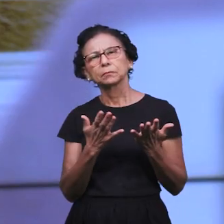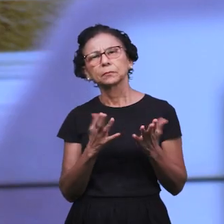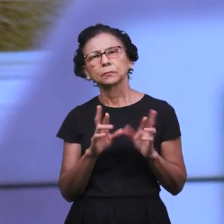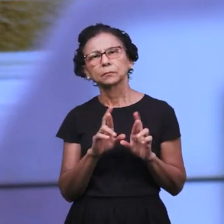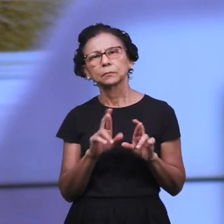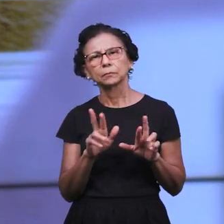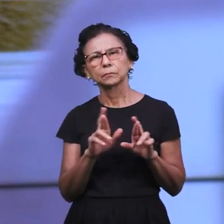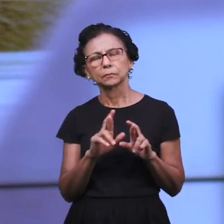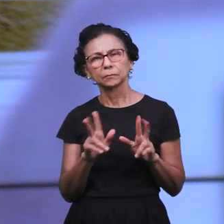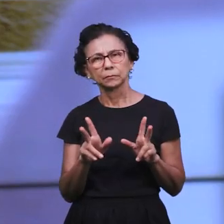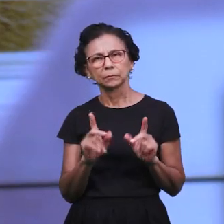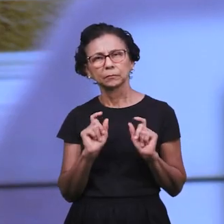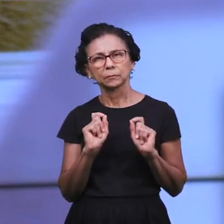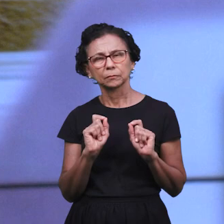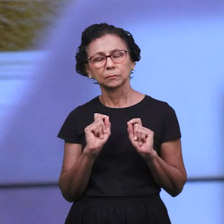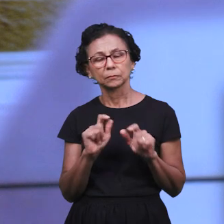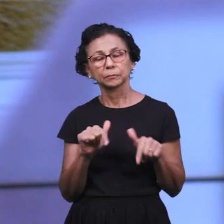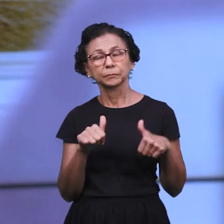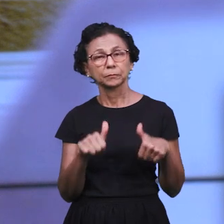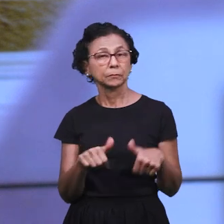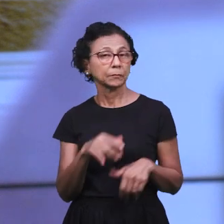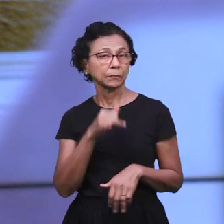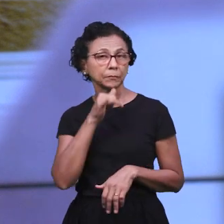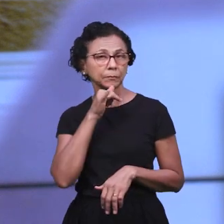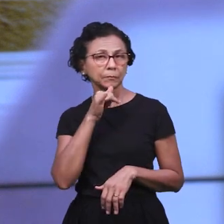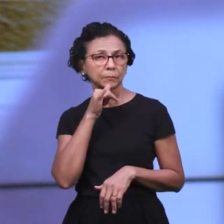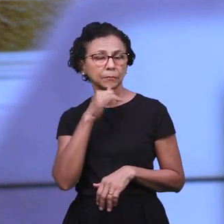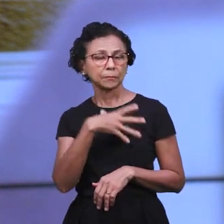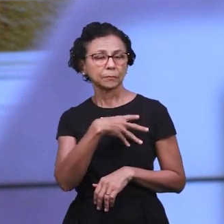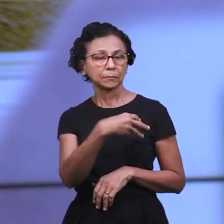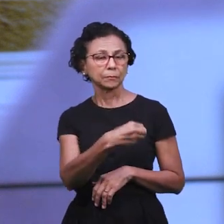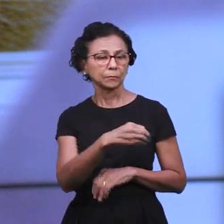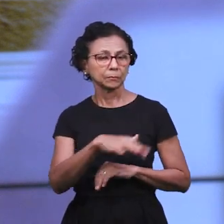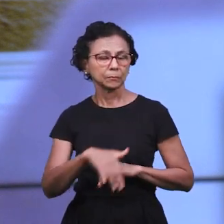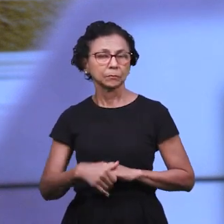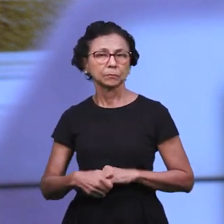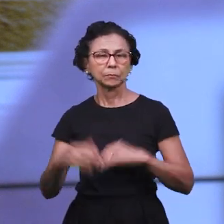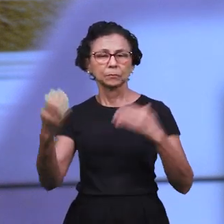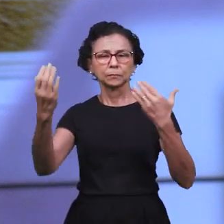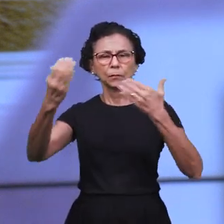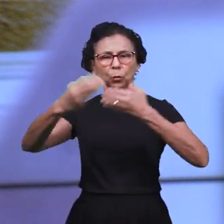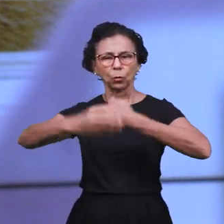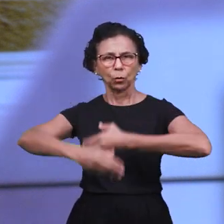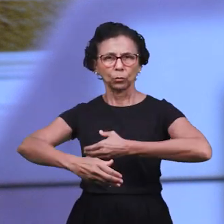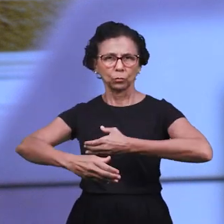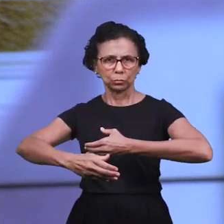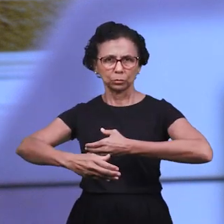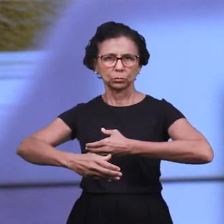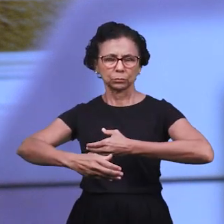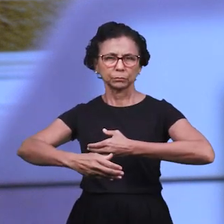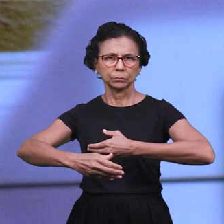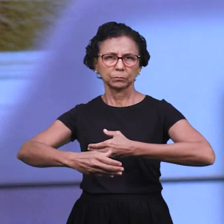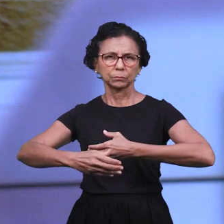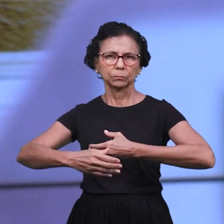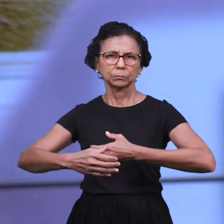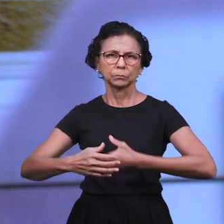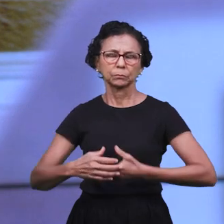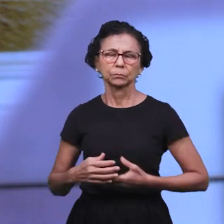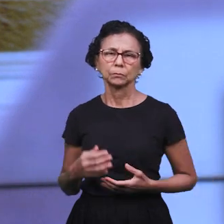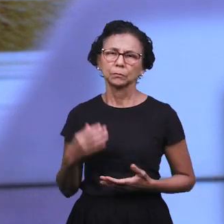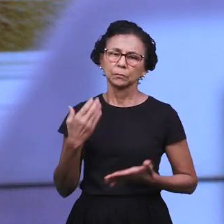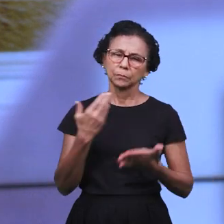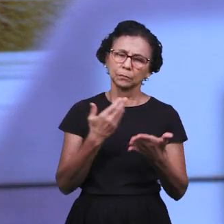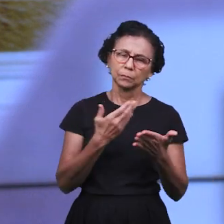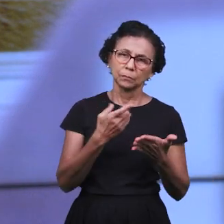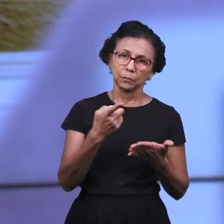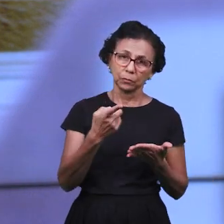os nossos filhos e nas orientações que podemos fazer. Por exemplo, os filhos estão para fazer um concurso. Como você pode orientar? Fale com